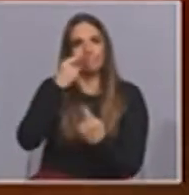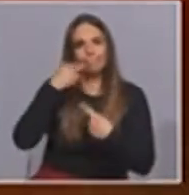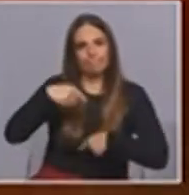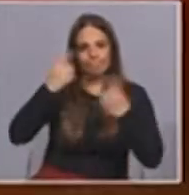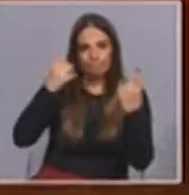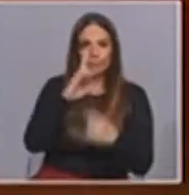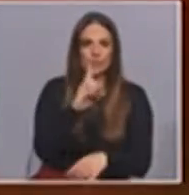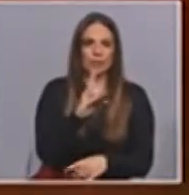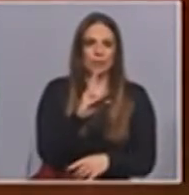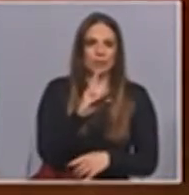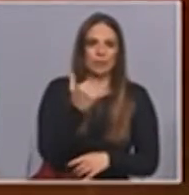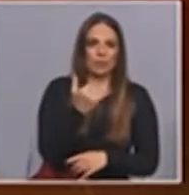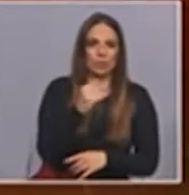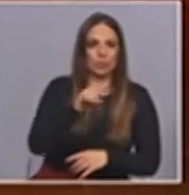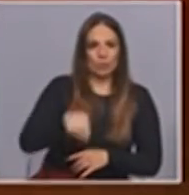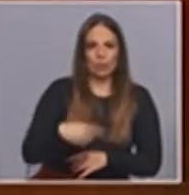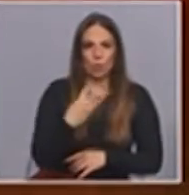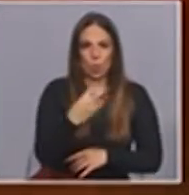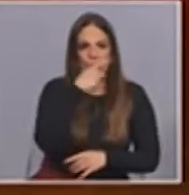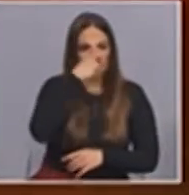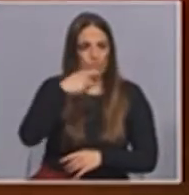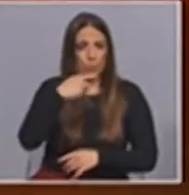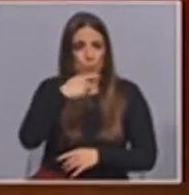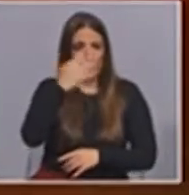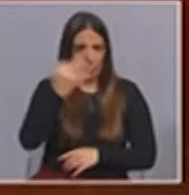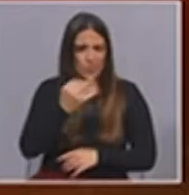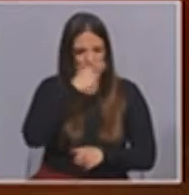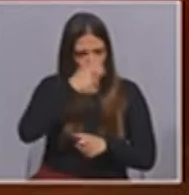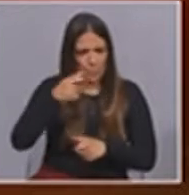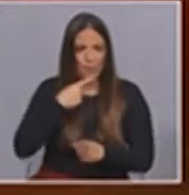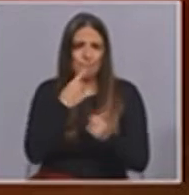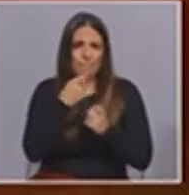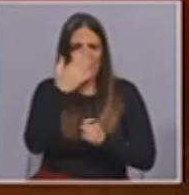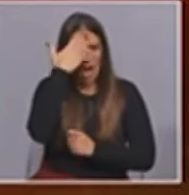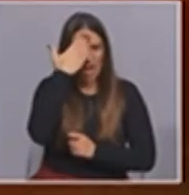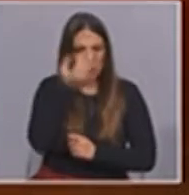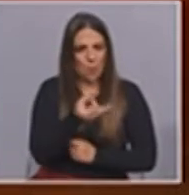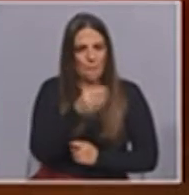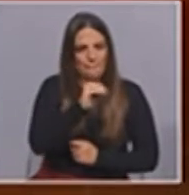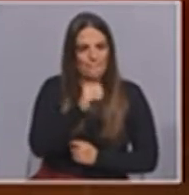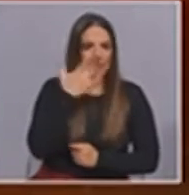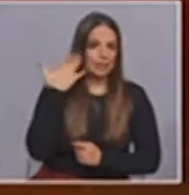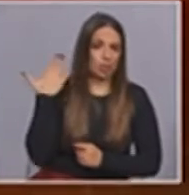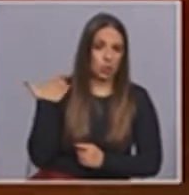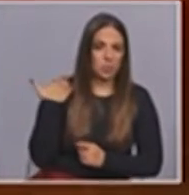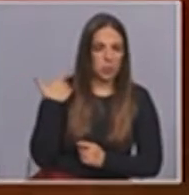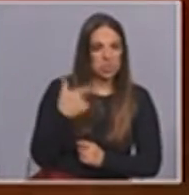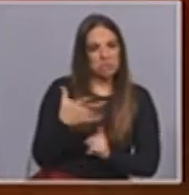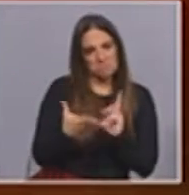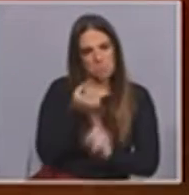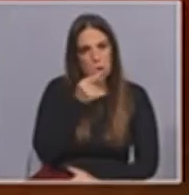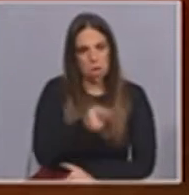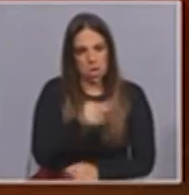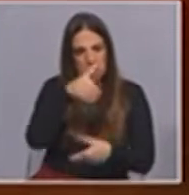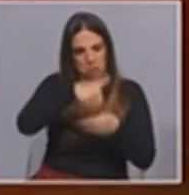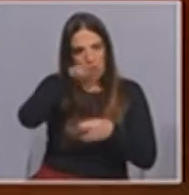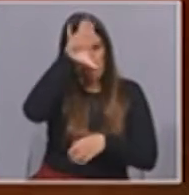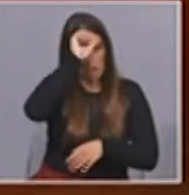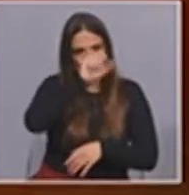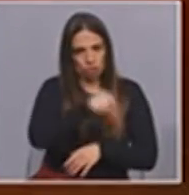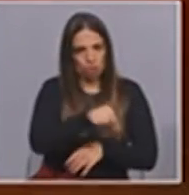que 62,4% dos inquiridos acham que o PS de António Costa vai ganhar as legislativas de